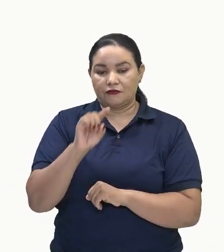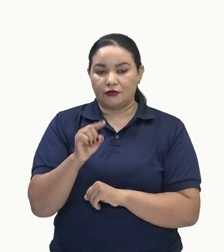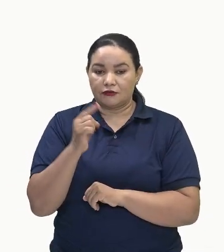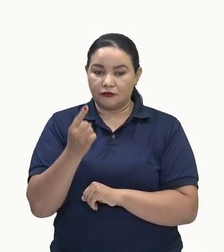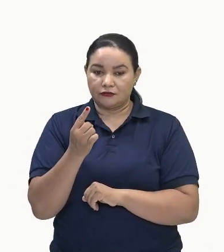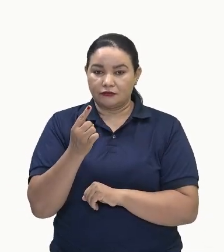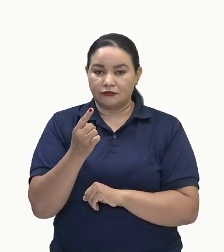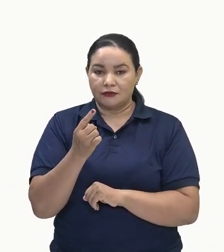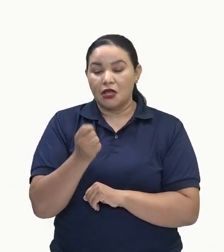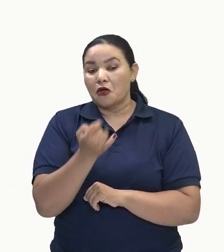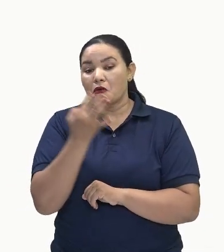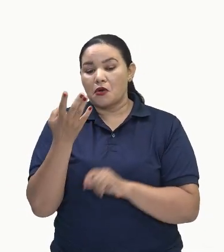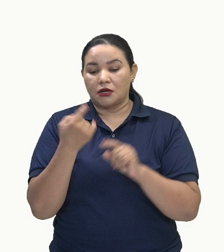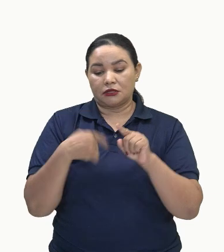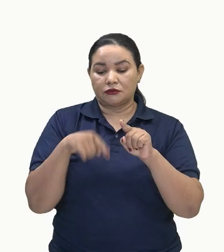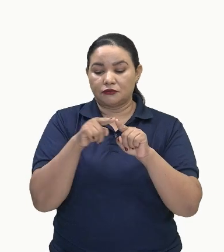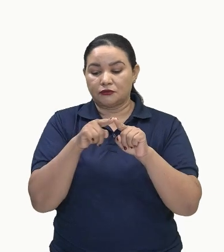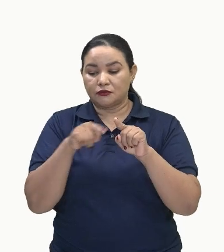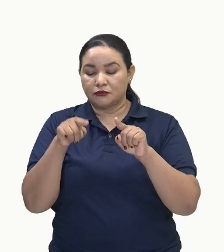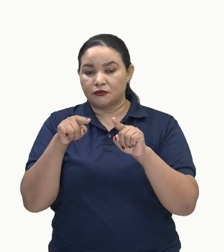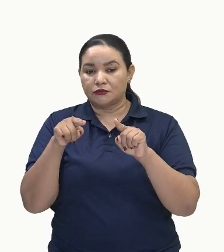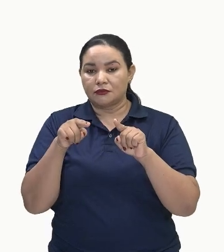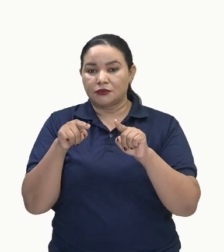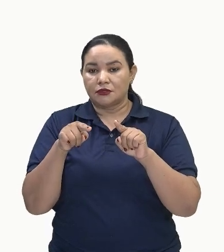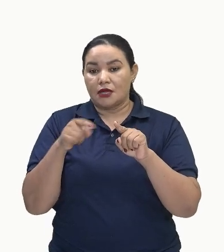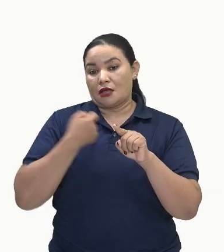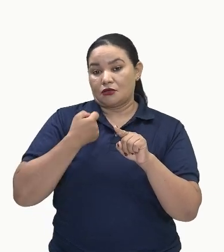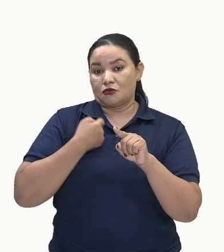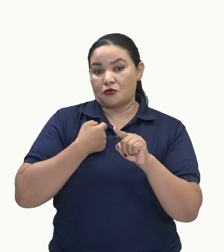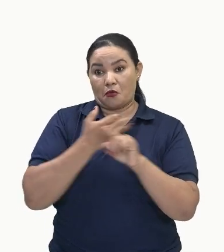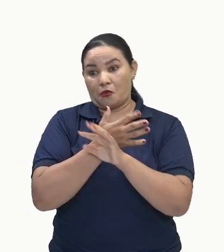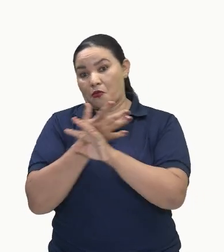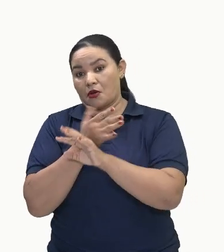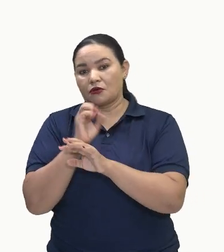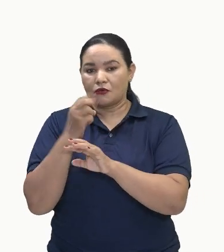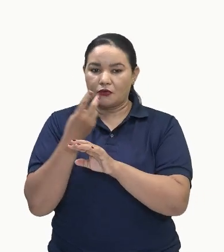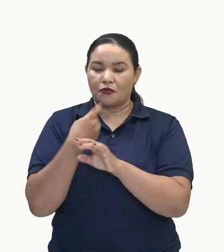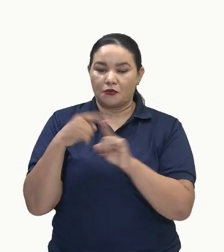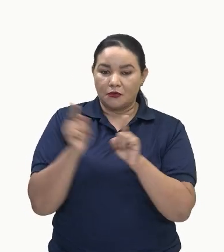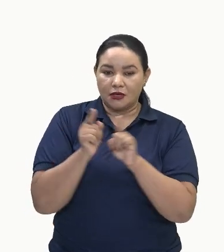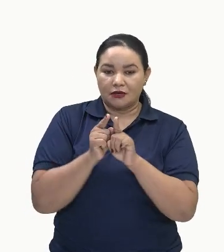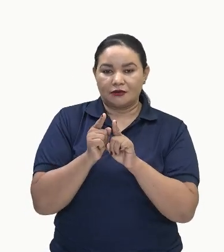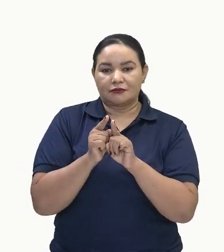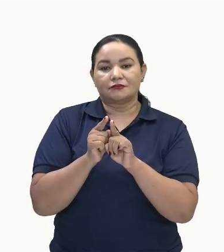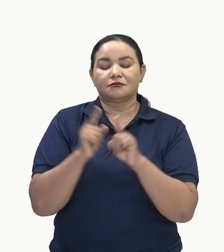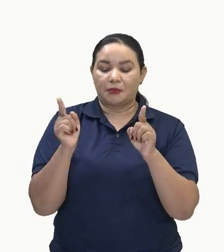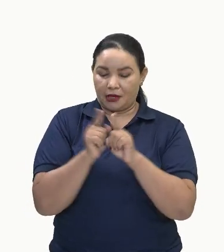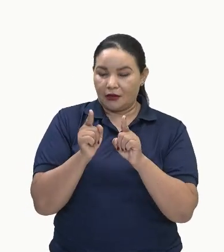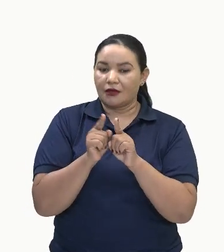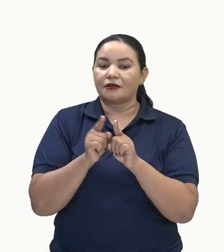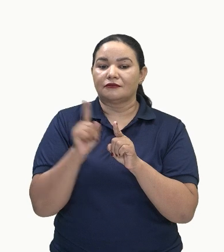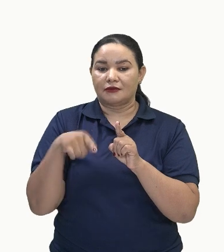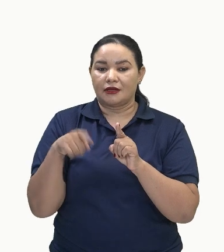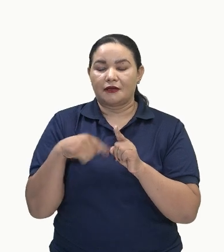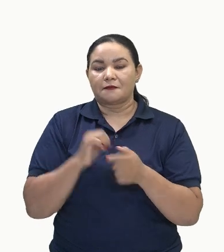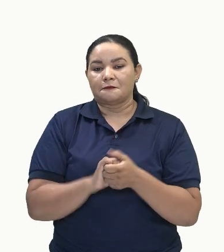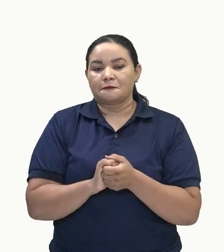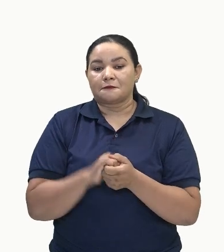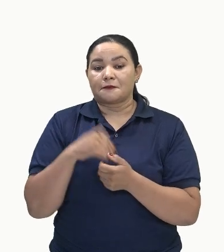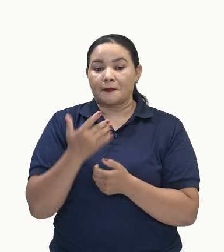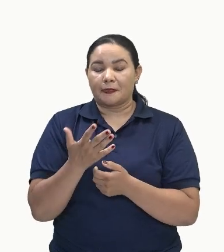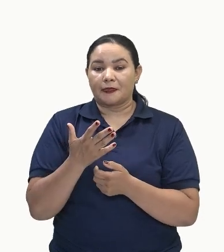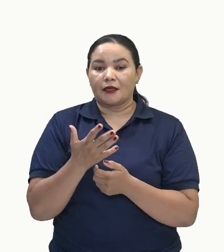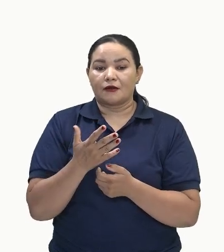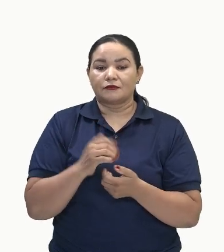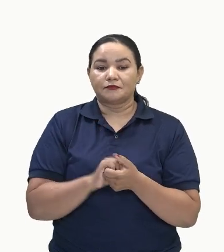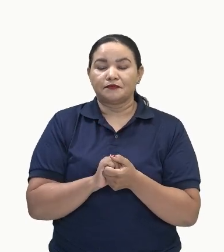casas decimais contém? Oh, esse número é grande ou pequeno? É um pequeno, menor que 1, né? Como a gente viu aqui na nossa conversa. Então, ele é um número